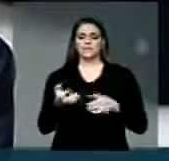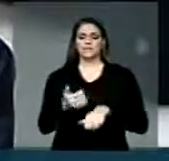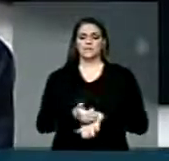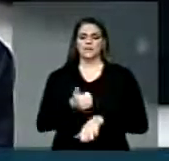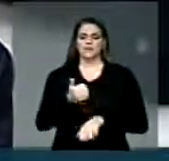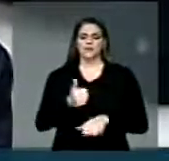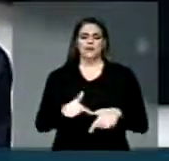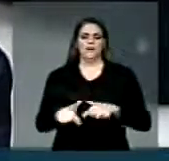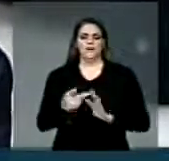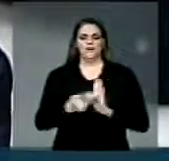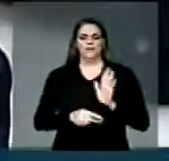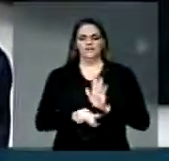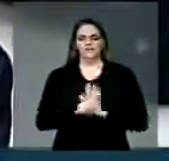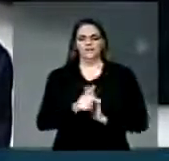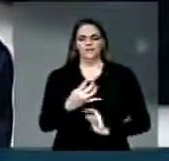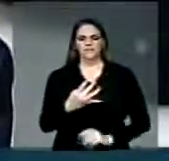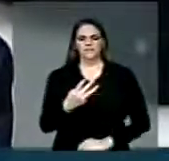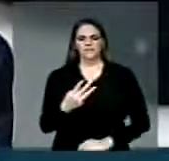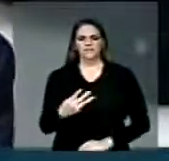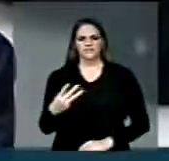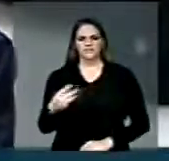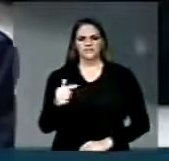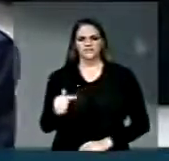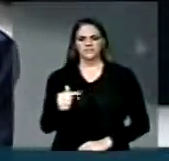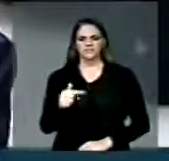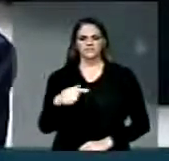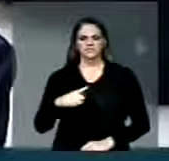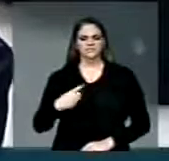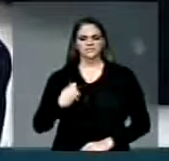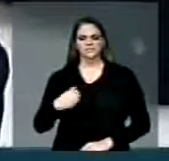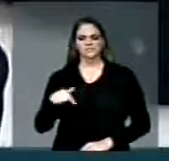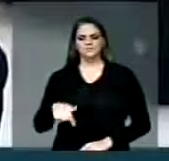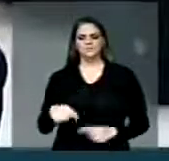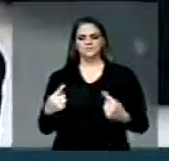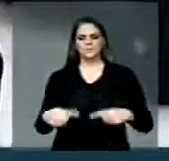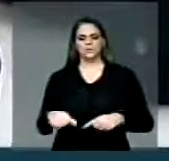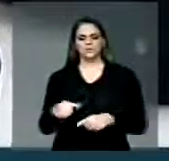lei 4337, que tramita nessa casa, contra